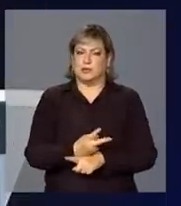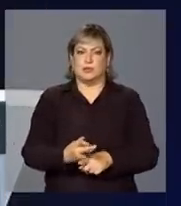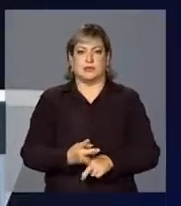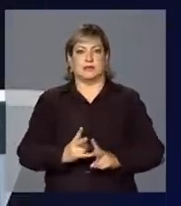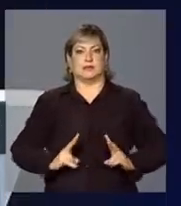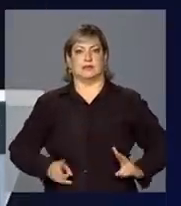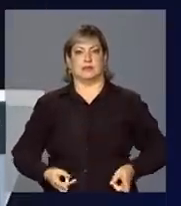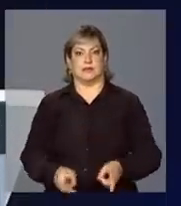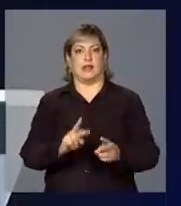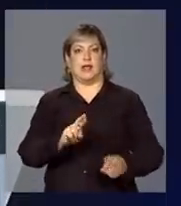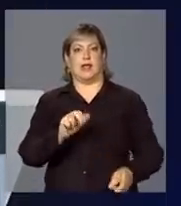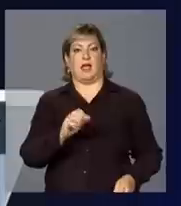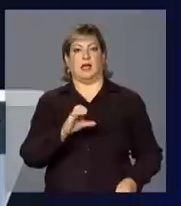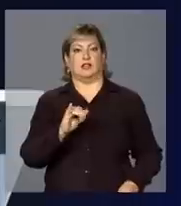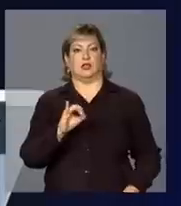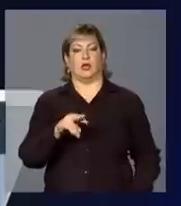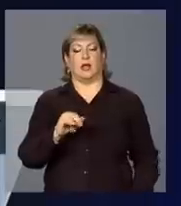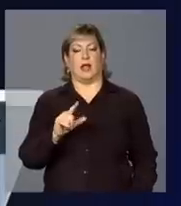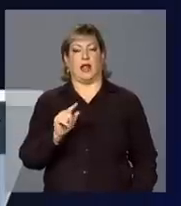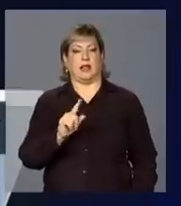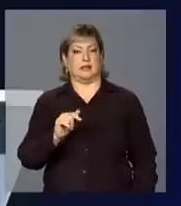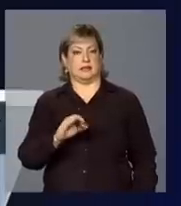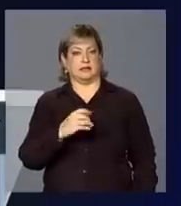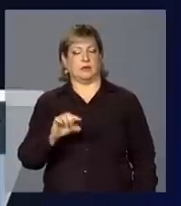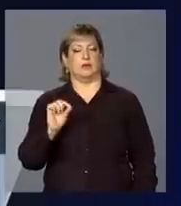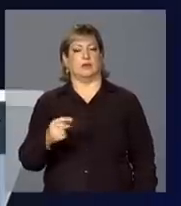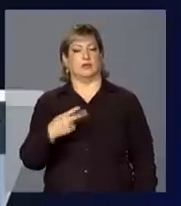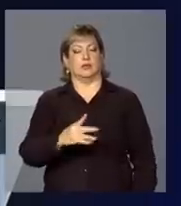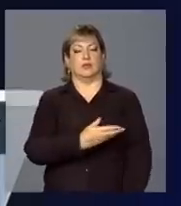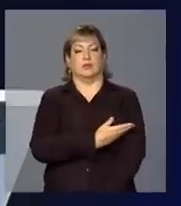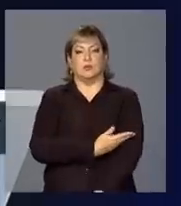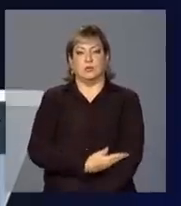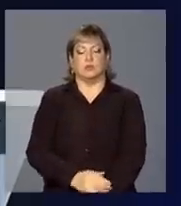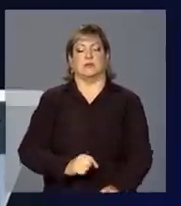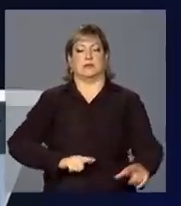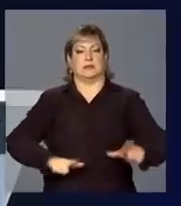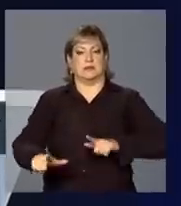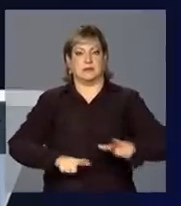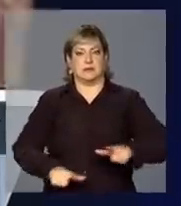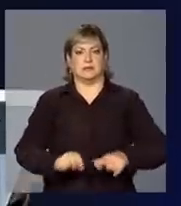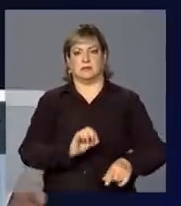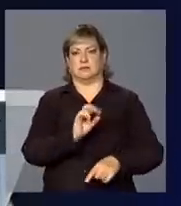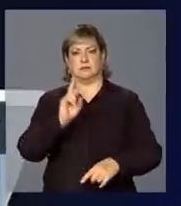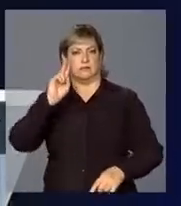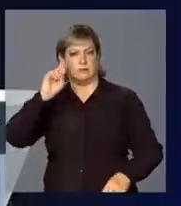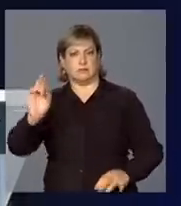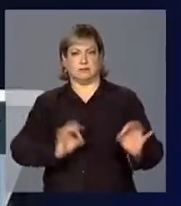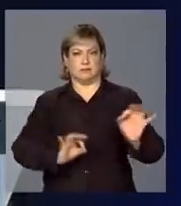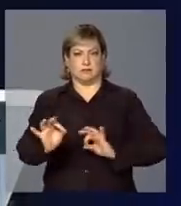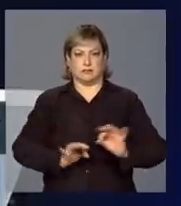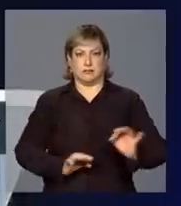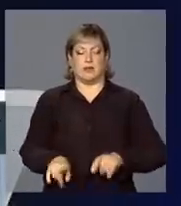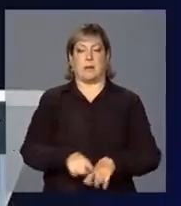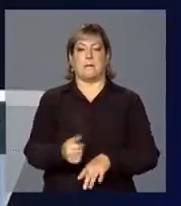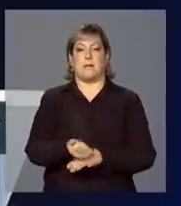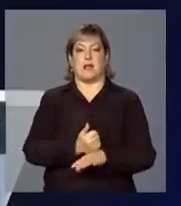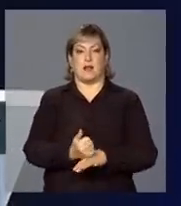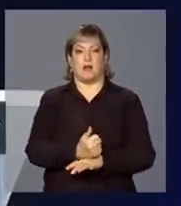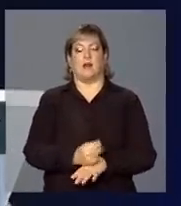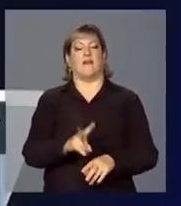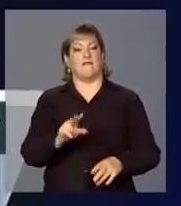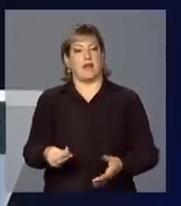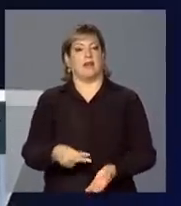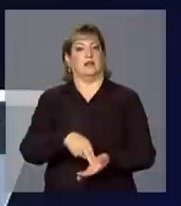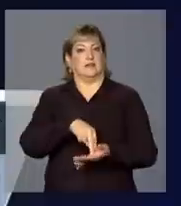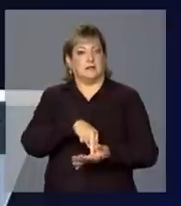da racionalização das suas práticas de gestão e com a difusão das melhores práticas. Vai se